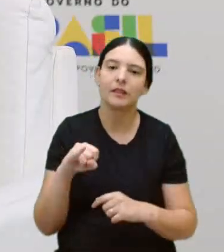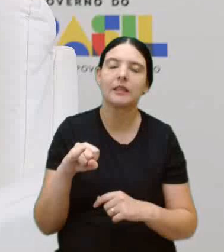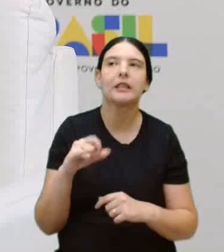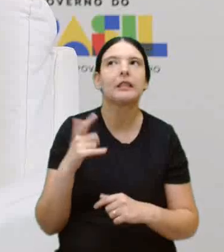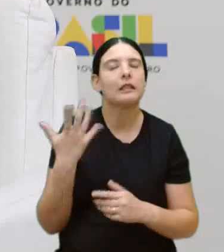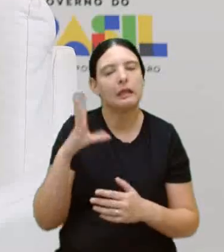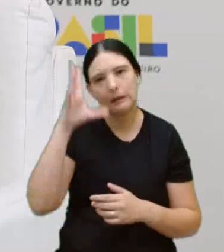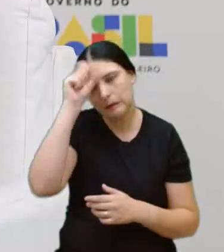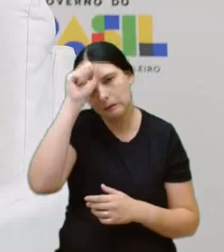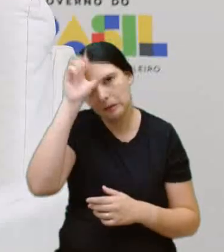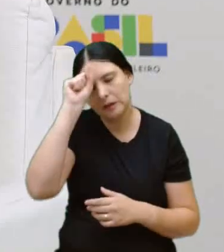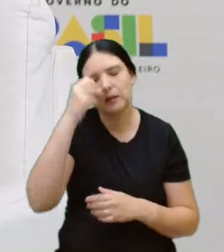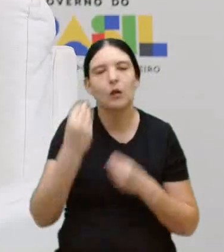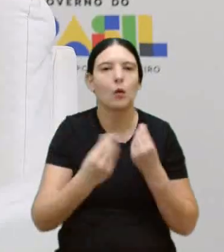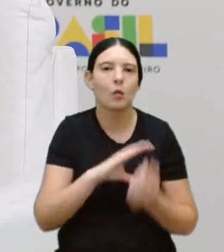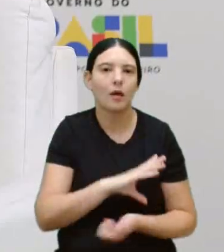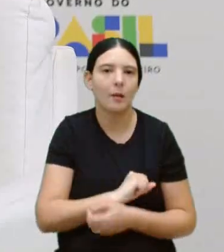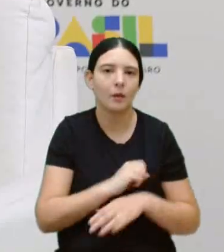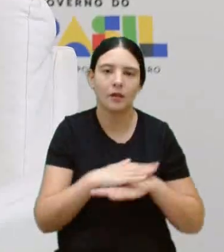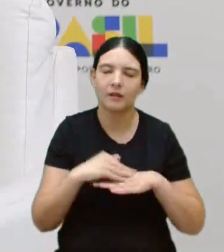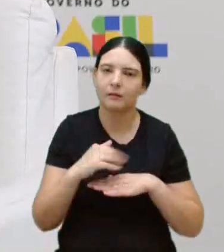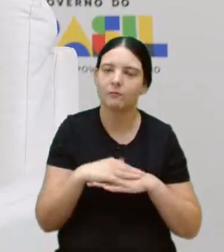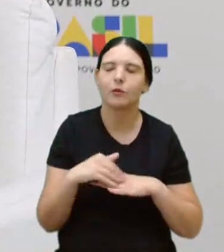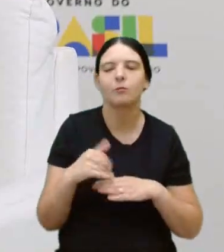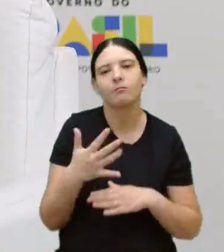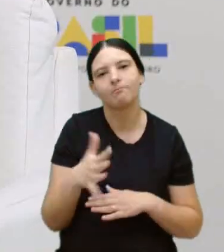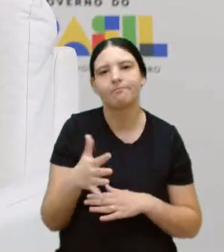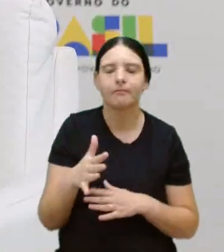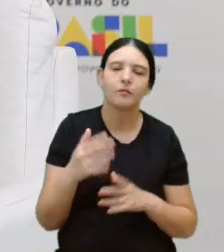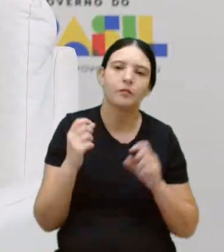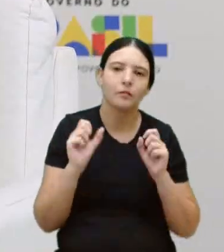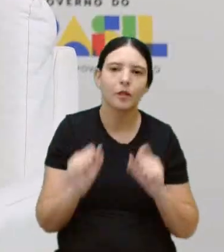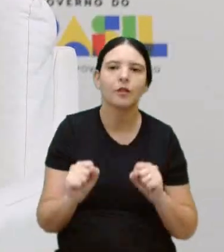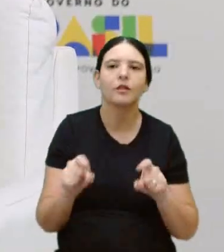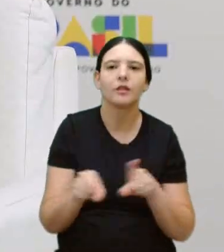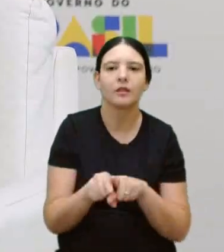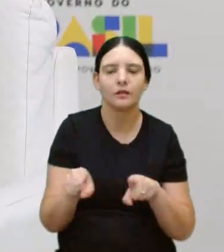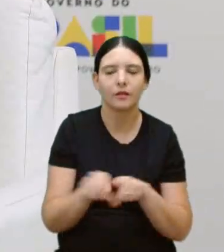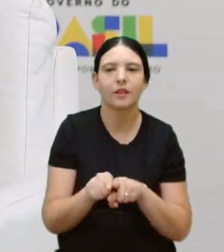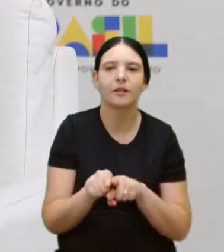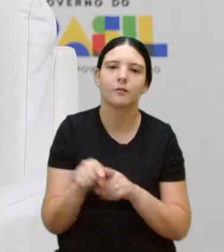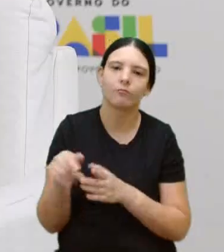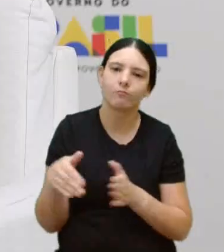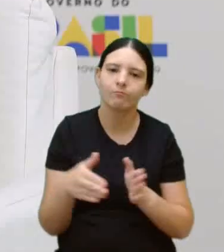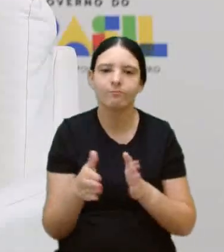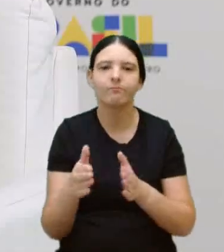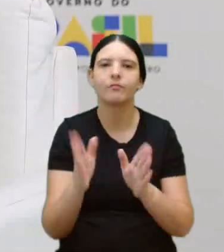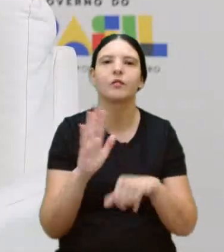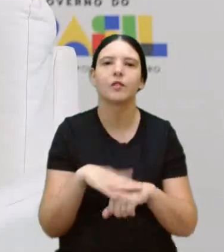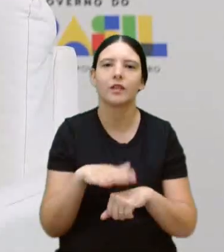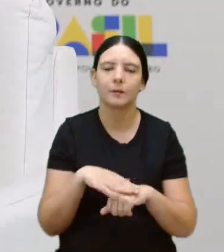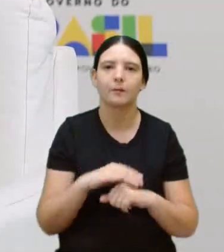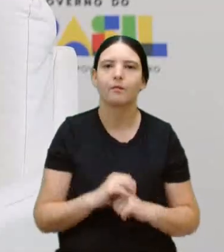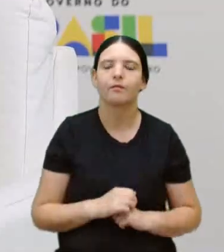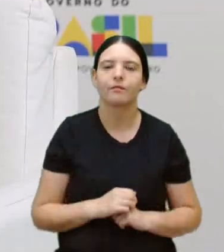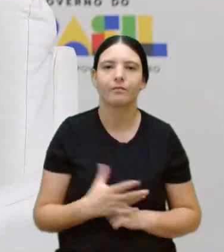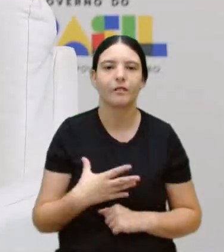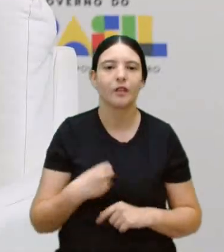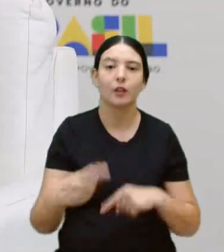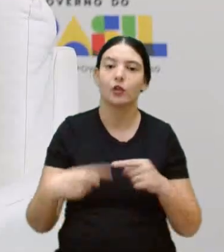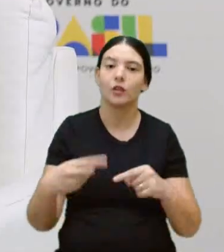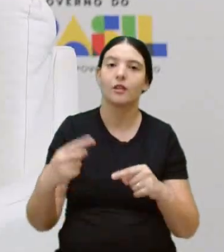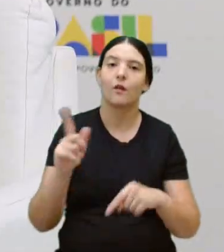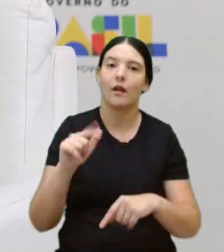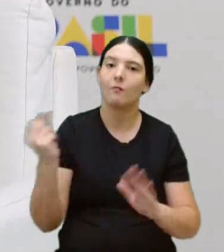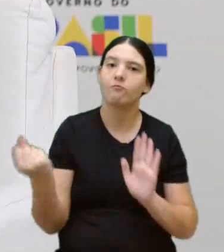afetivo, né, razoável, ela possa fazer esse percurso. Geração é um marcador, mas também tem